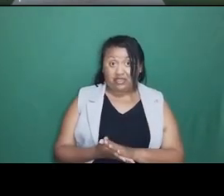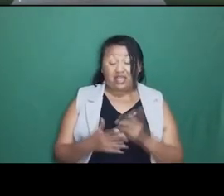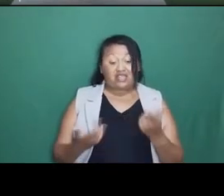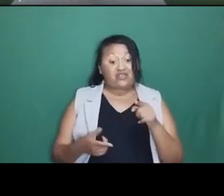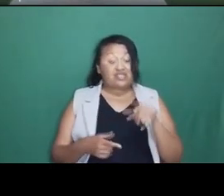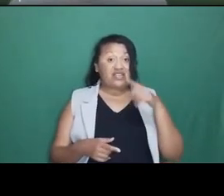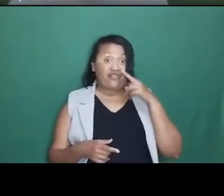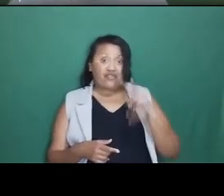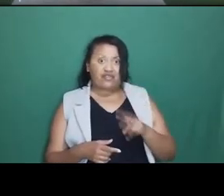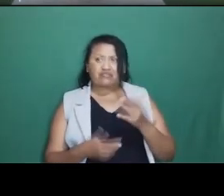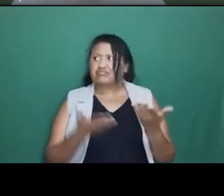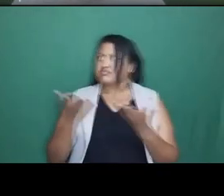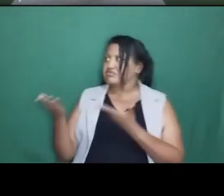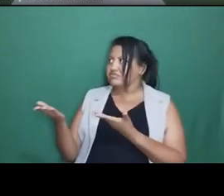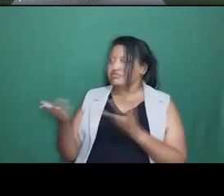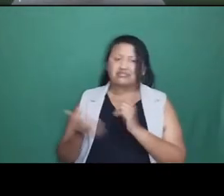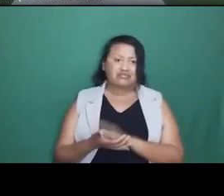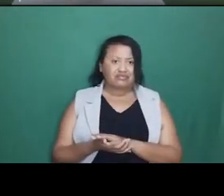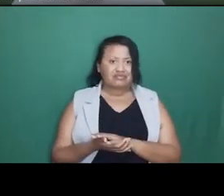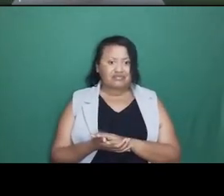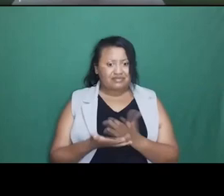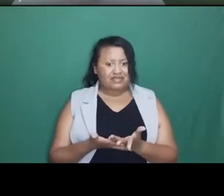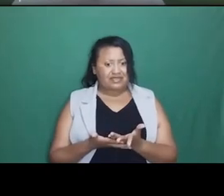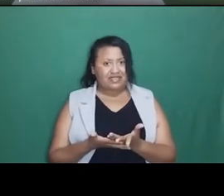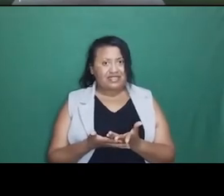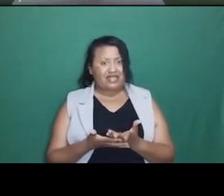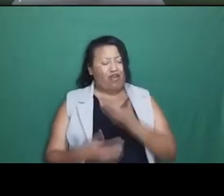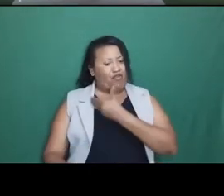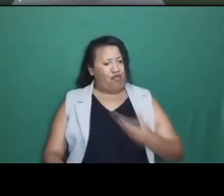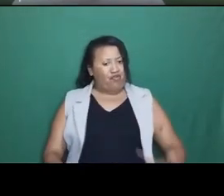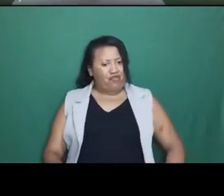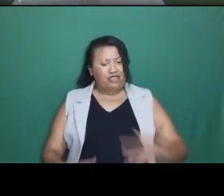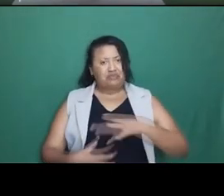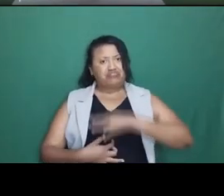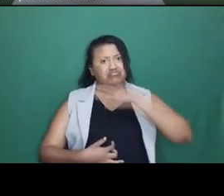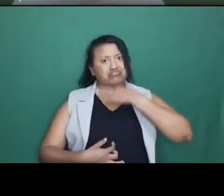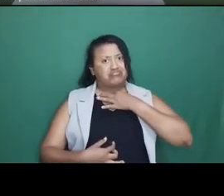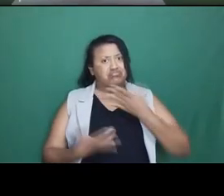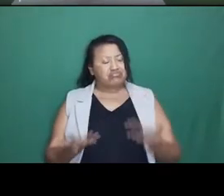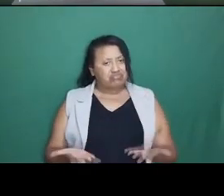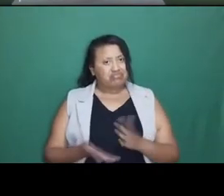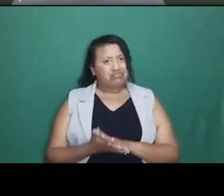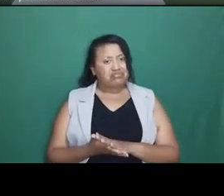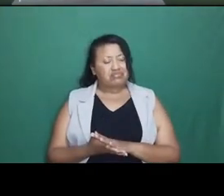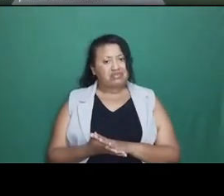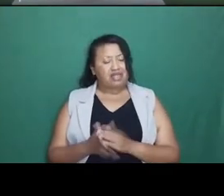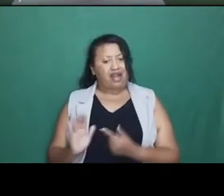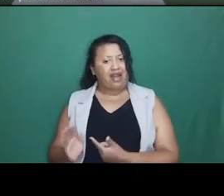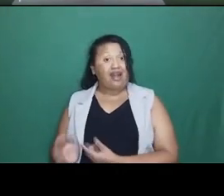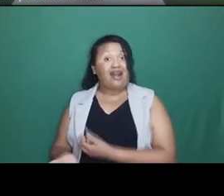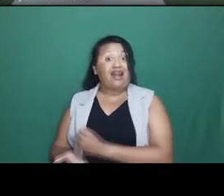você tem ver aí burocratas governantes né de paletó e gravata levando a declaração